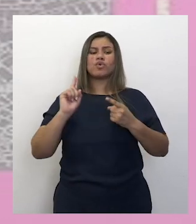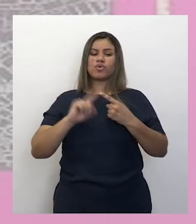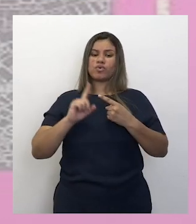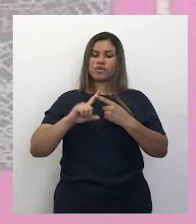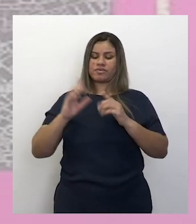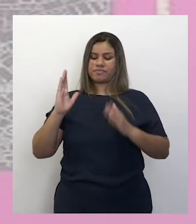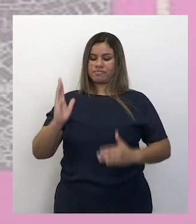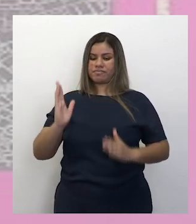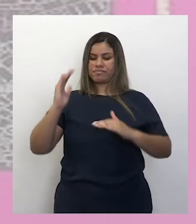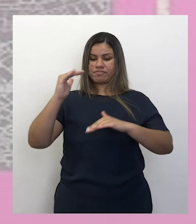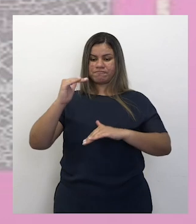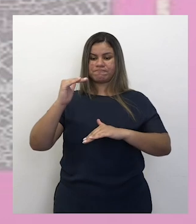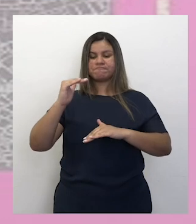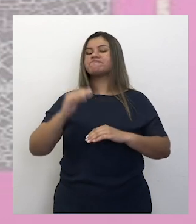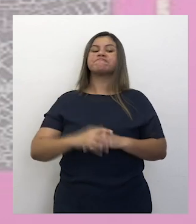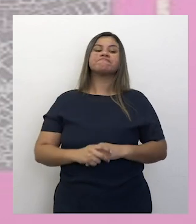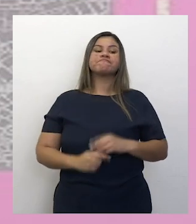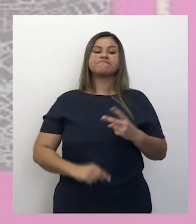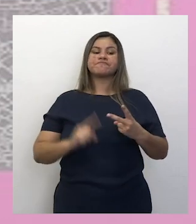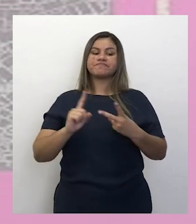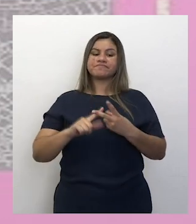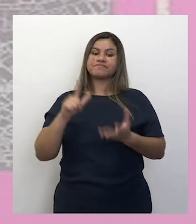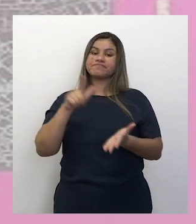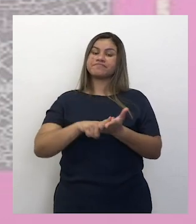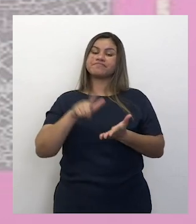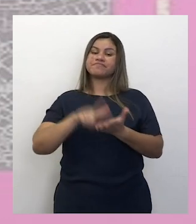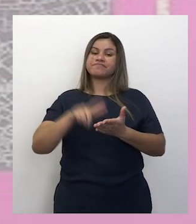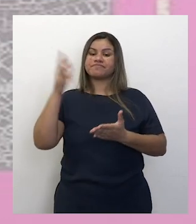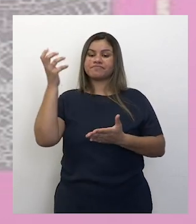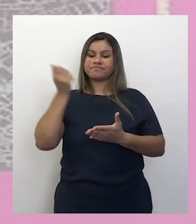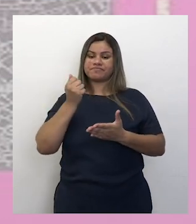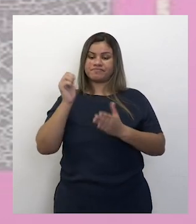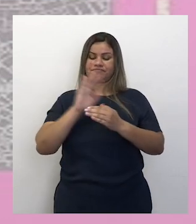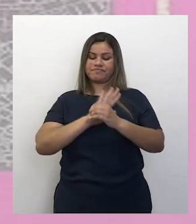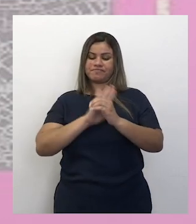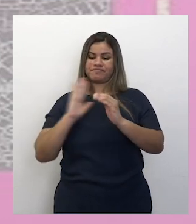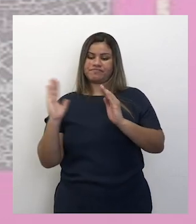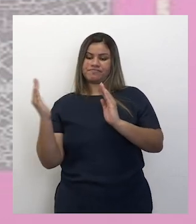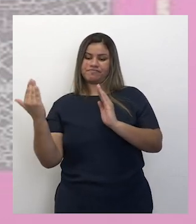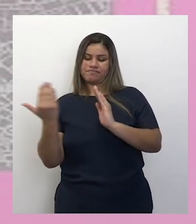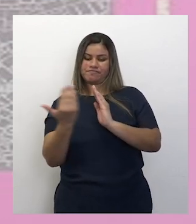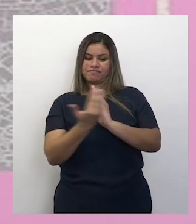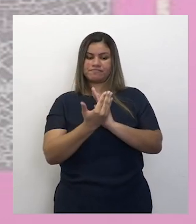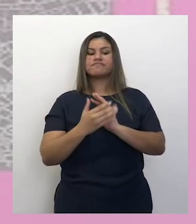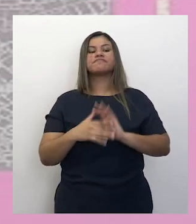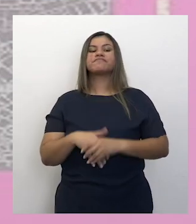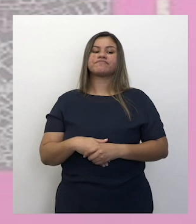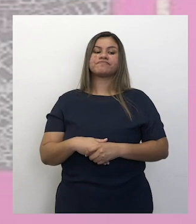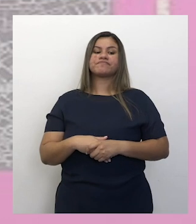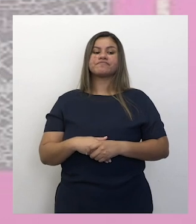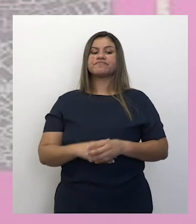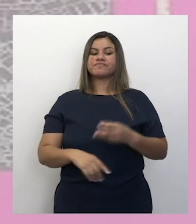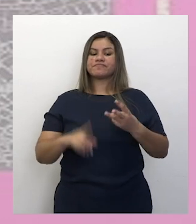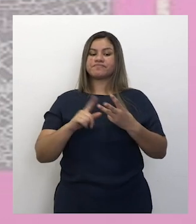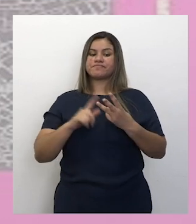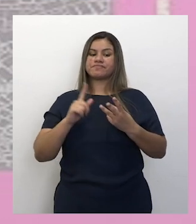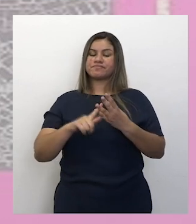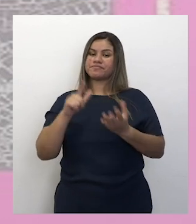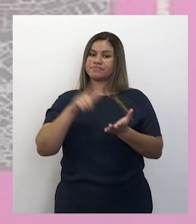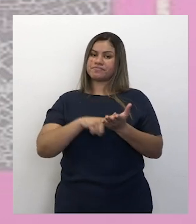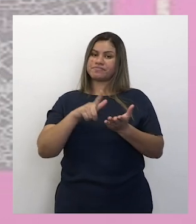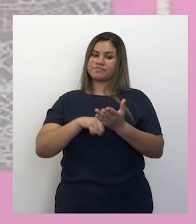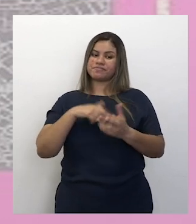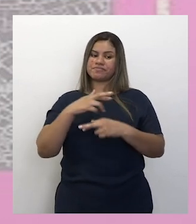leite, tamanho desejado, papel branco para formar a caixinha, pedaços de papel de presente, tubo de